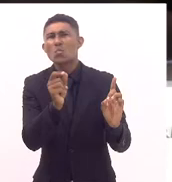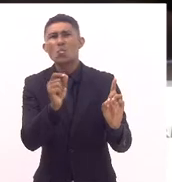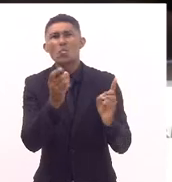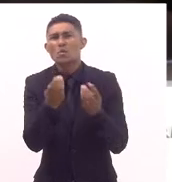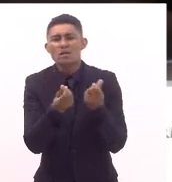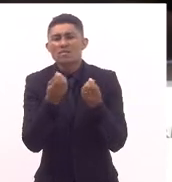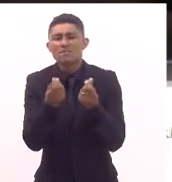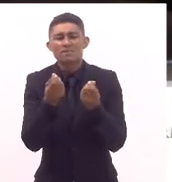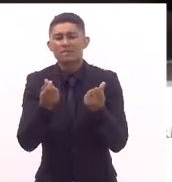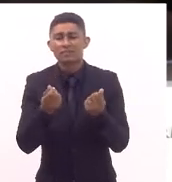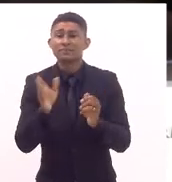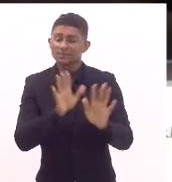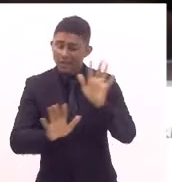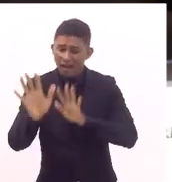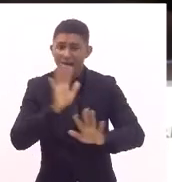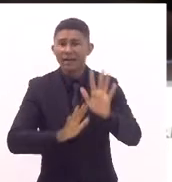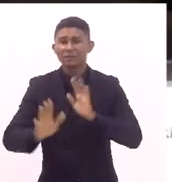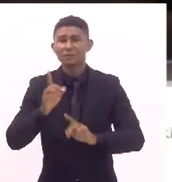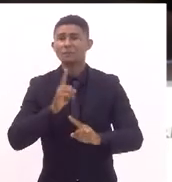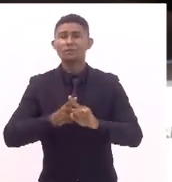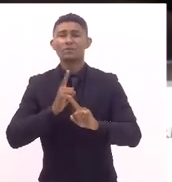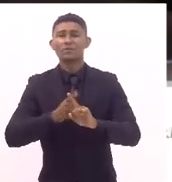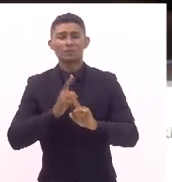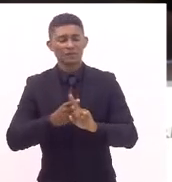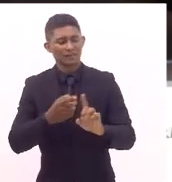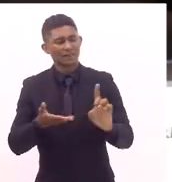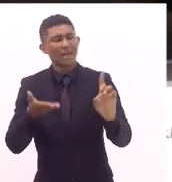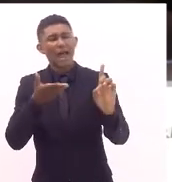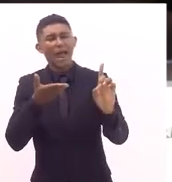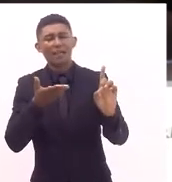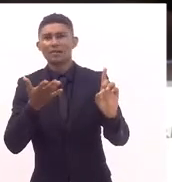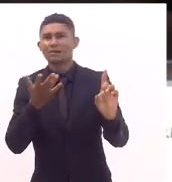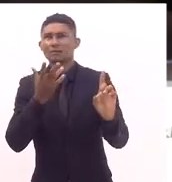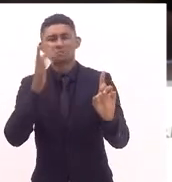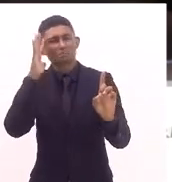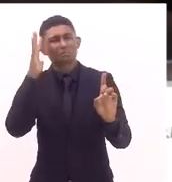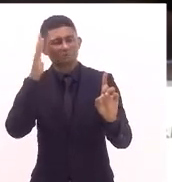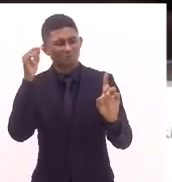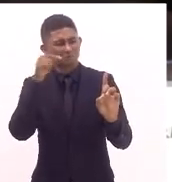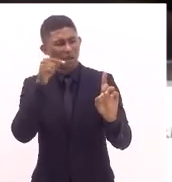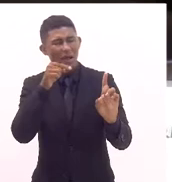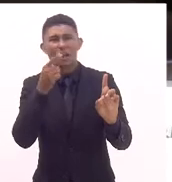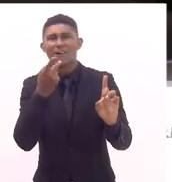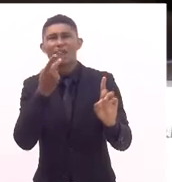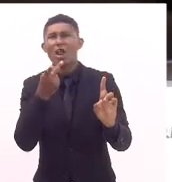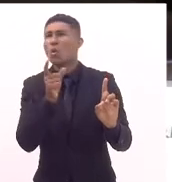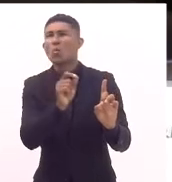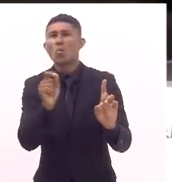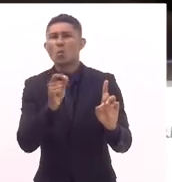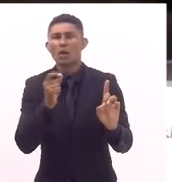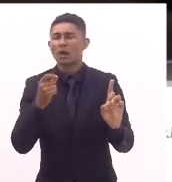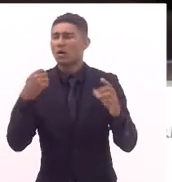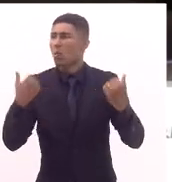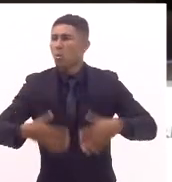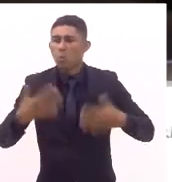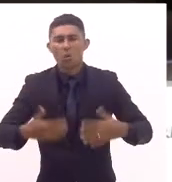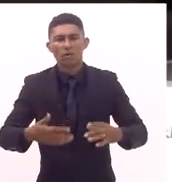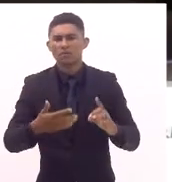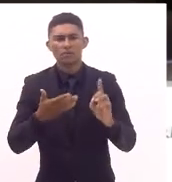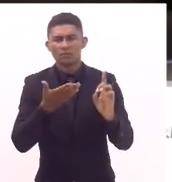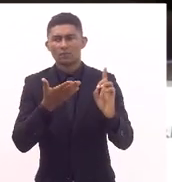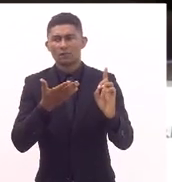tomar cuidado para que a gente não diminua as nossas referências e não não tenhamos